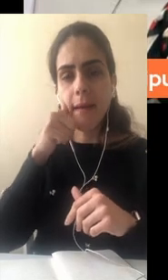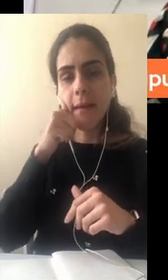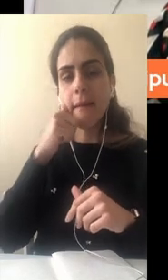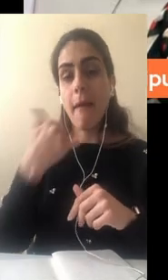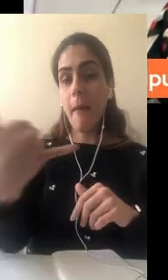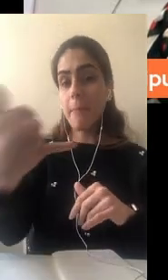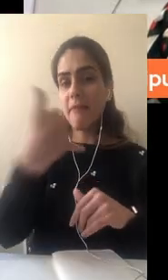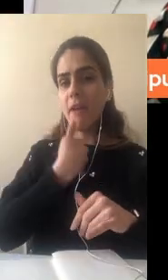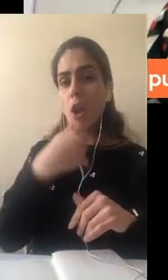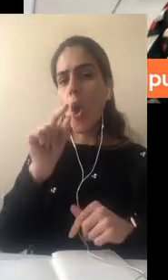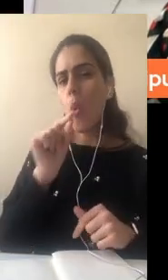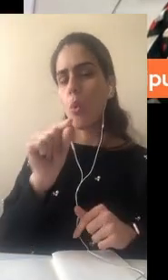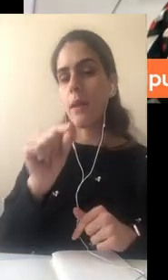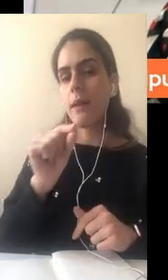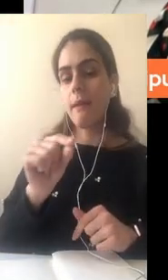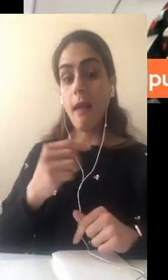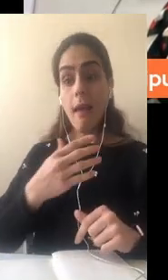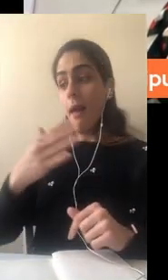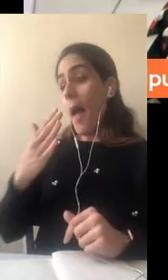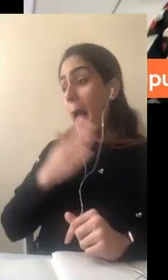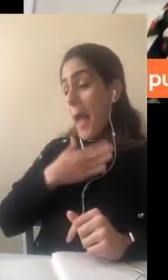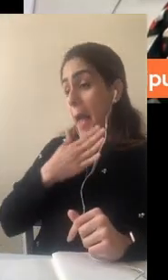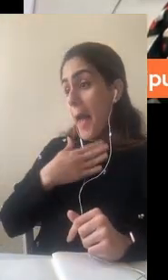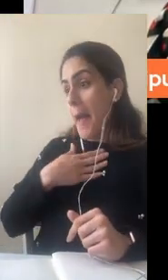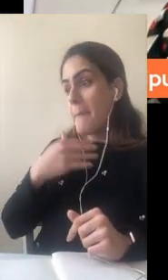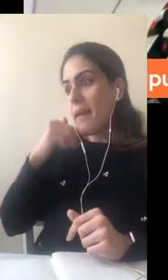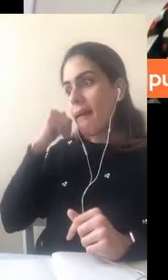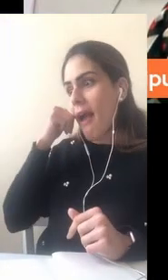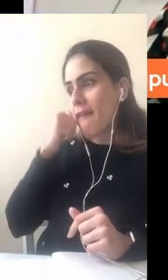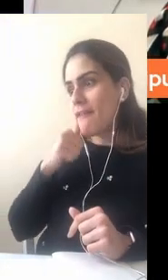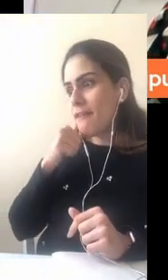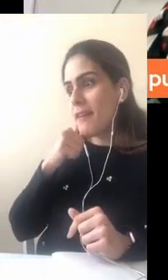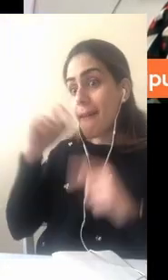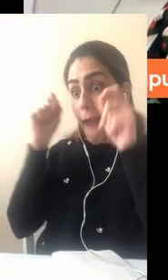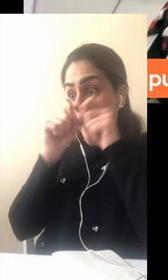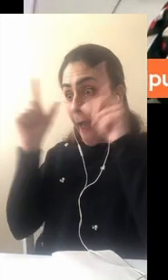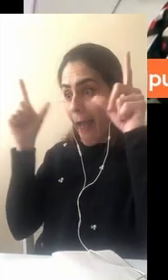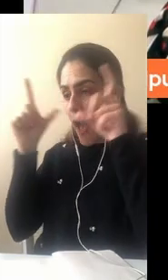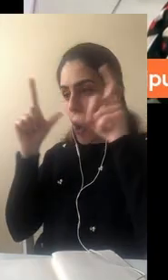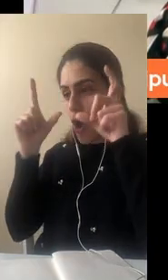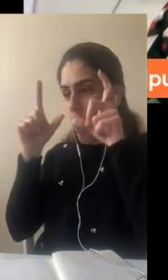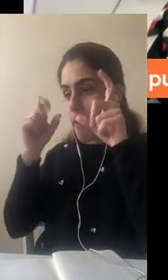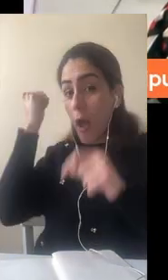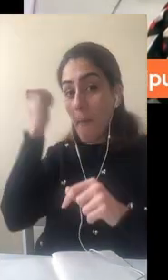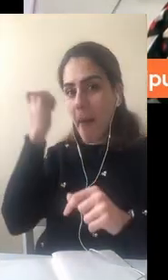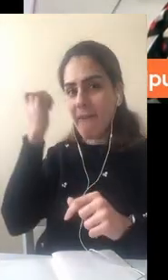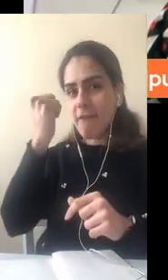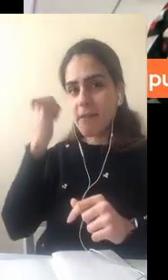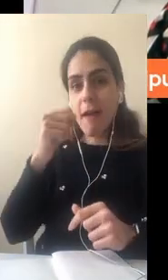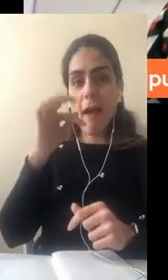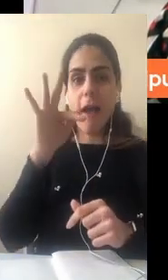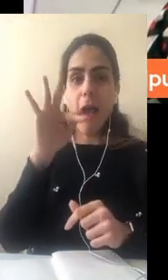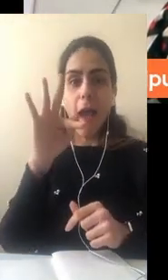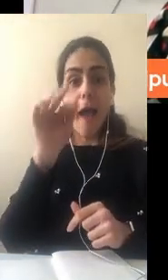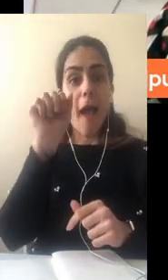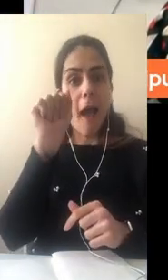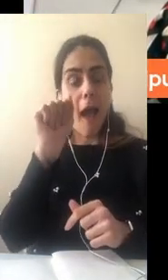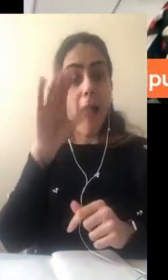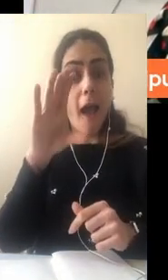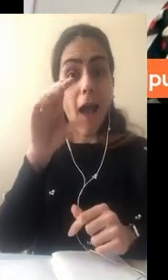acordei várias vezes com ela no meio da sala com essa faca na mão. E eu tenho medo, eu até tranco a porta do meu